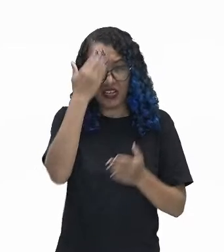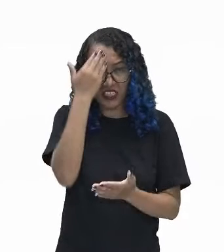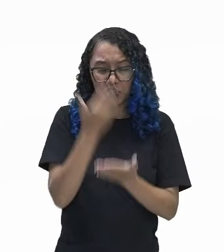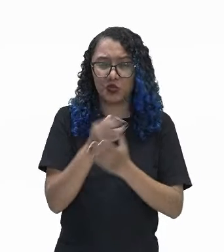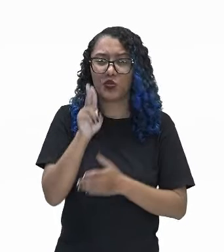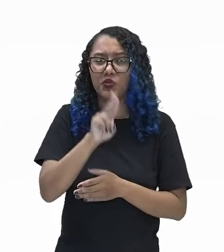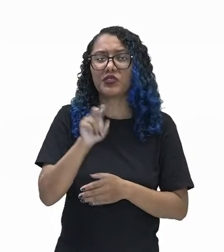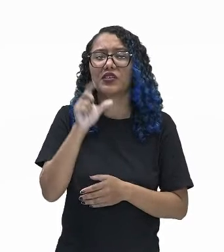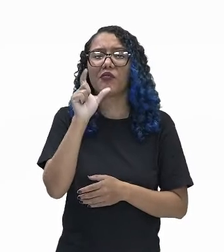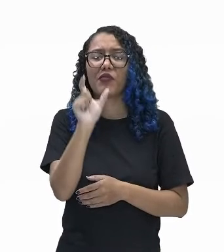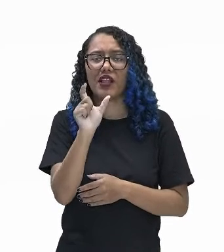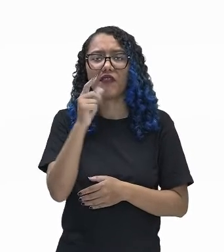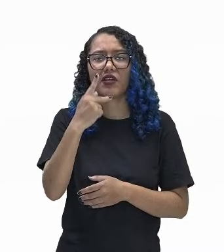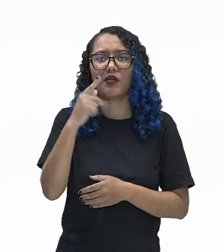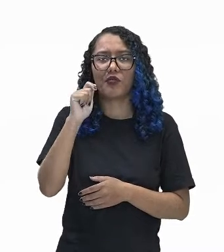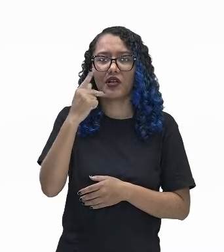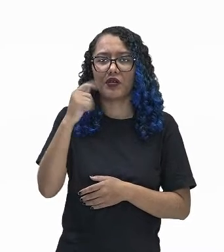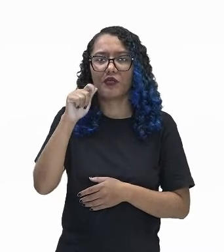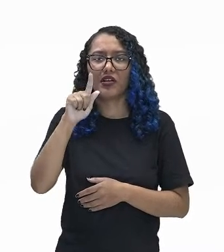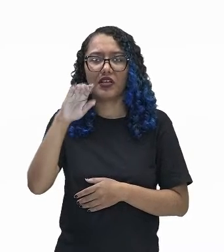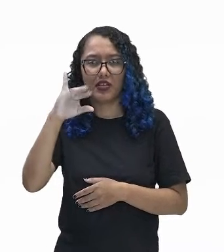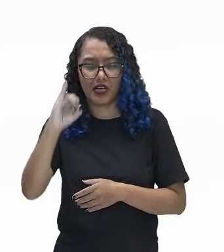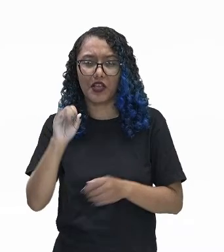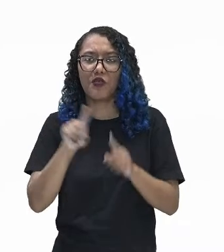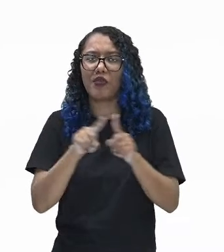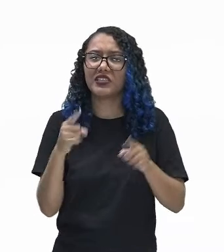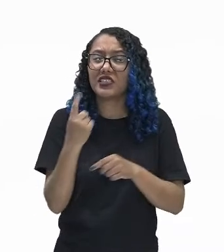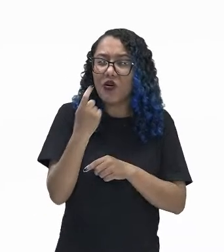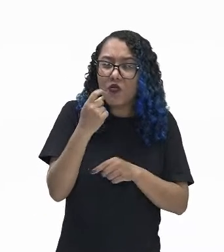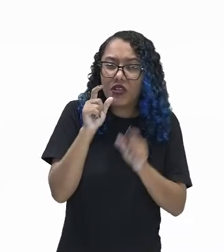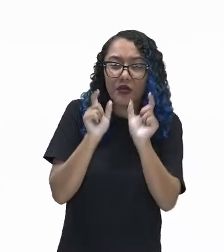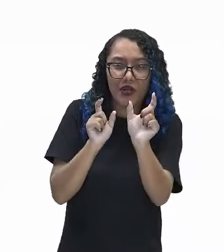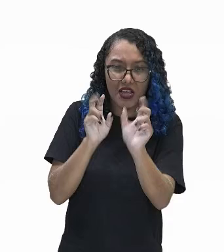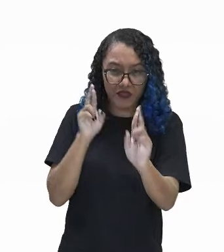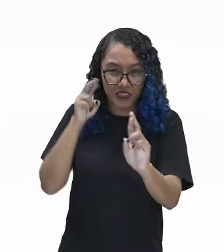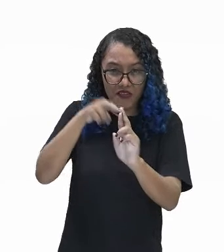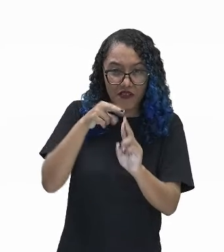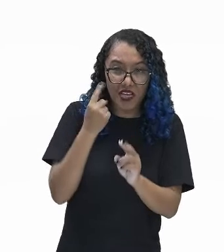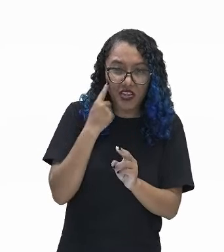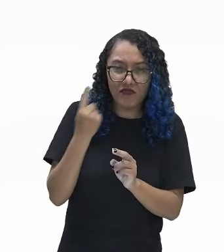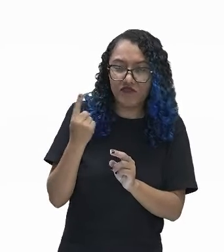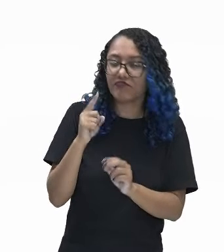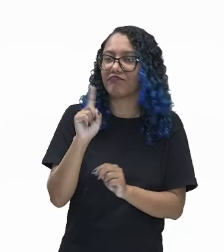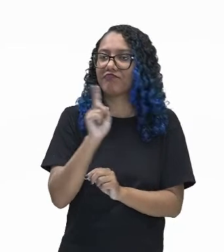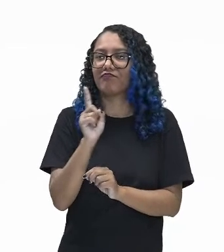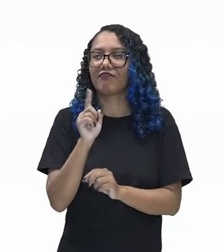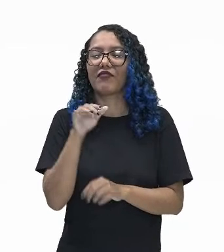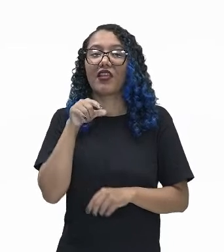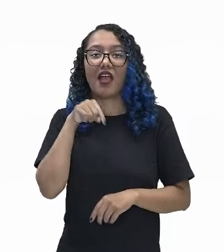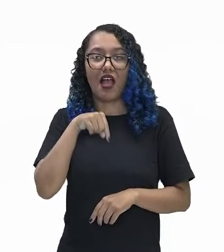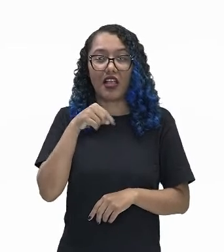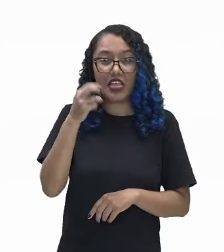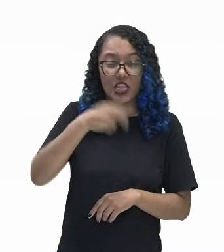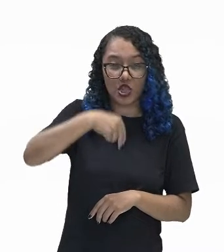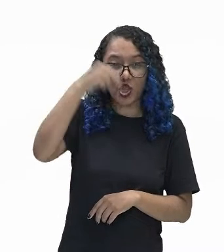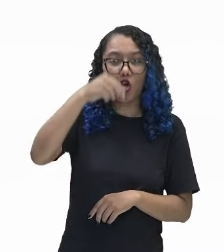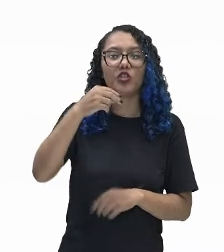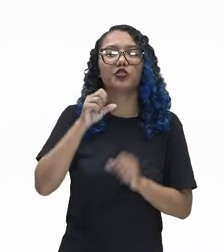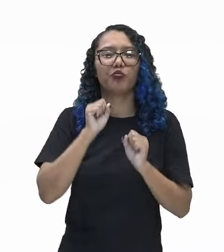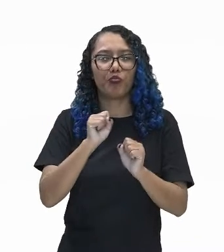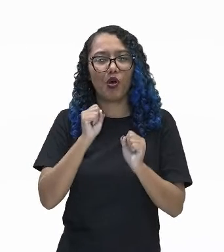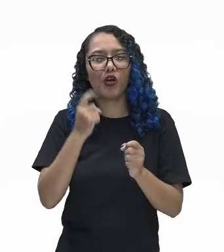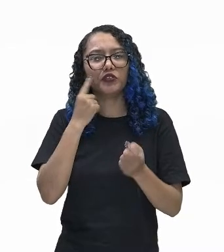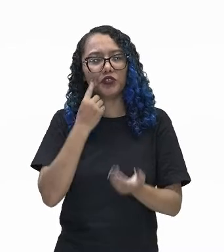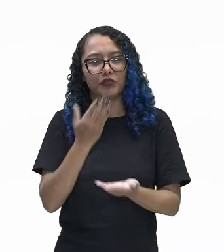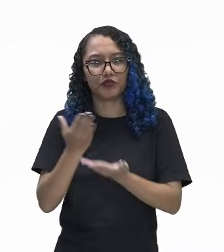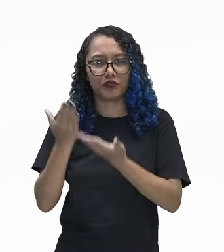a única palavra que vai nomear esse objeto, tá? No norte, ela é também conhecida como curica,